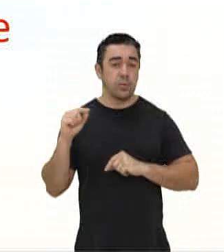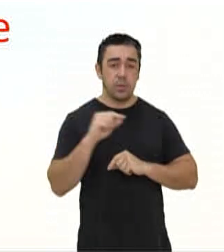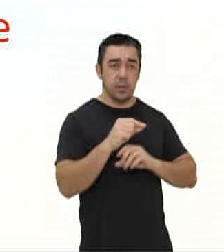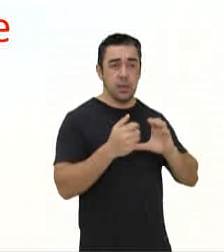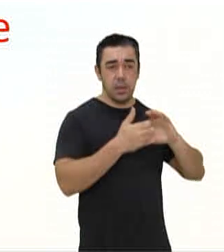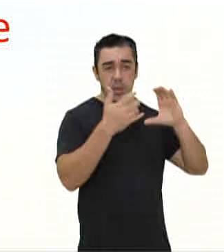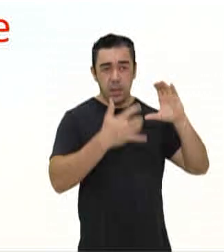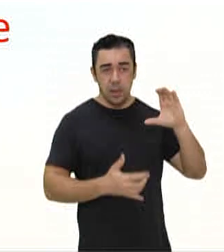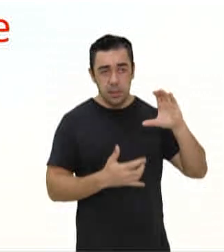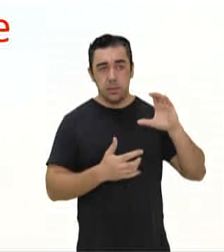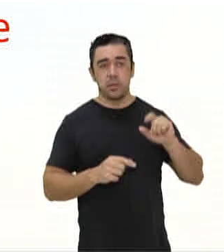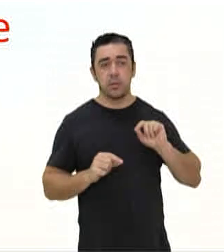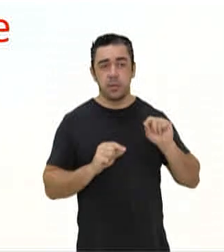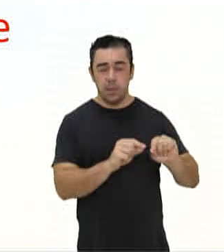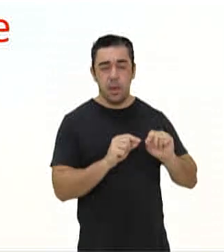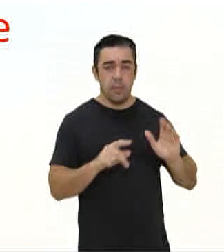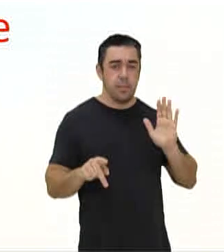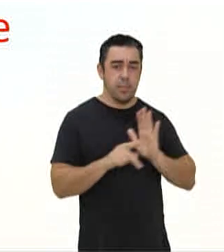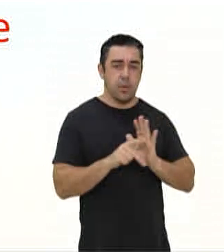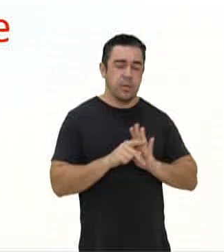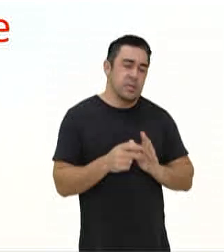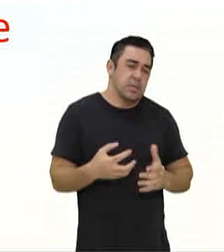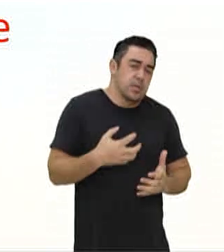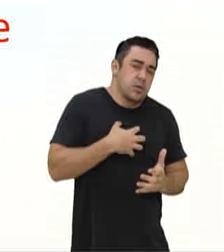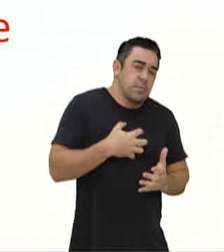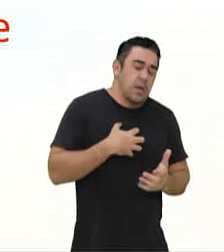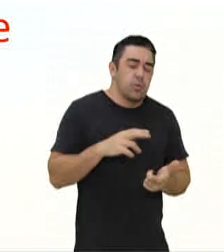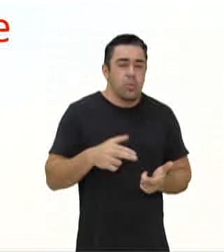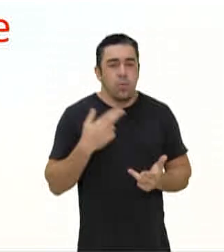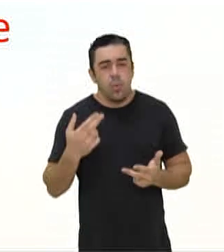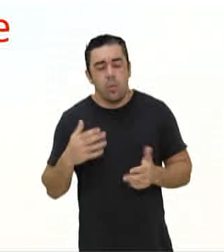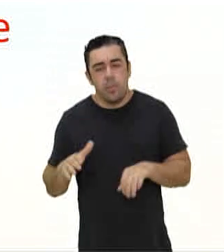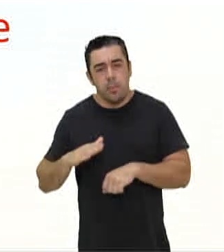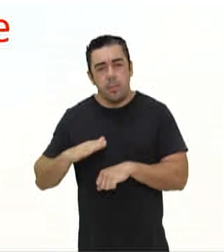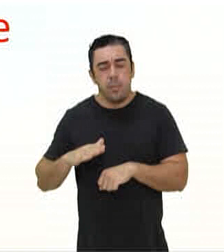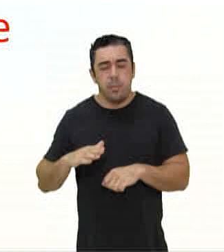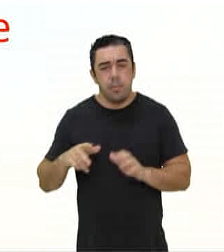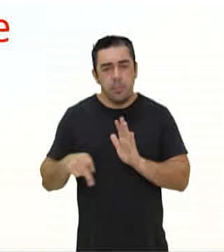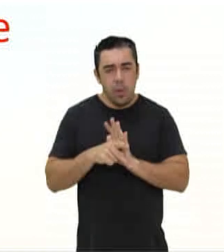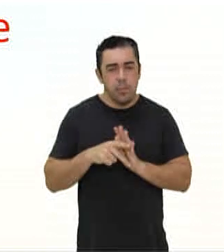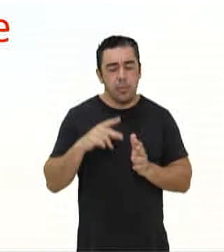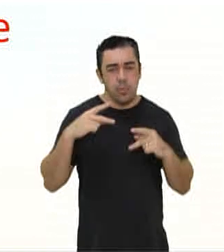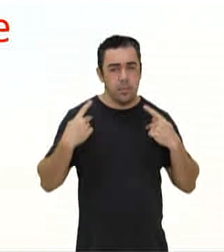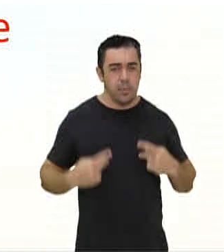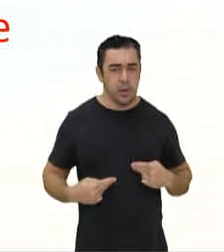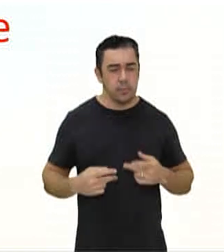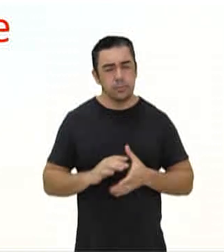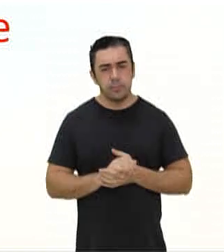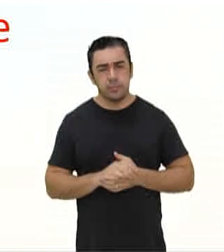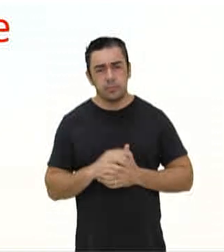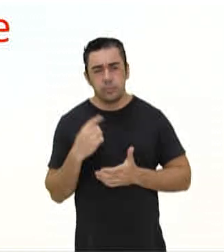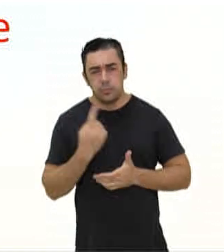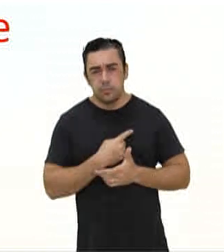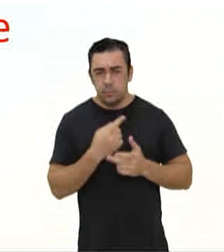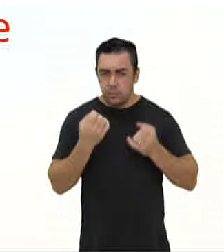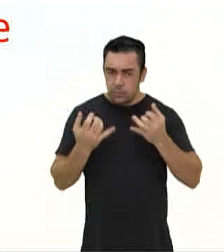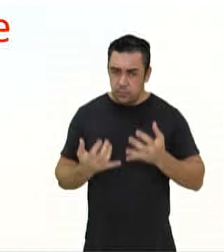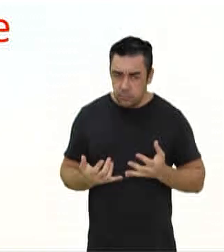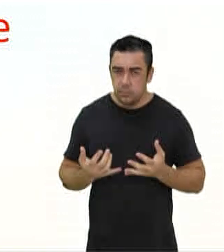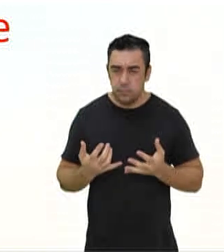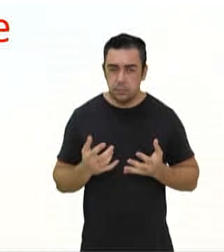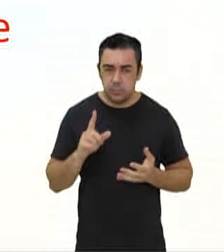ou seres irracionais sentimento ou ações próprias dos seres humanos. Claro que a gente pode dizer isso de uma maneira